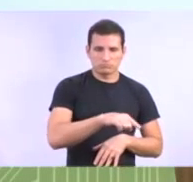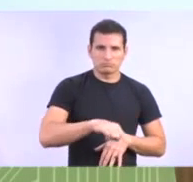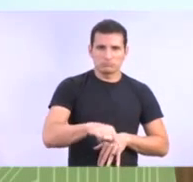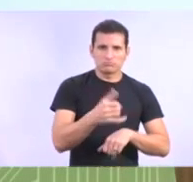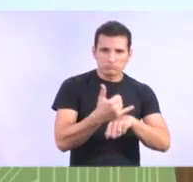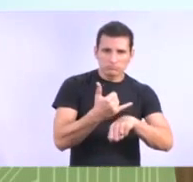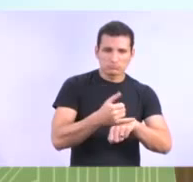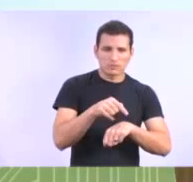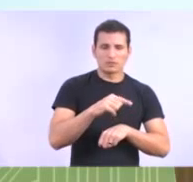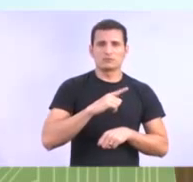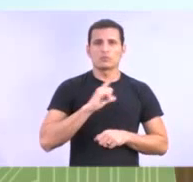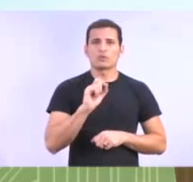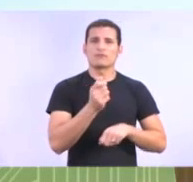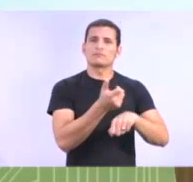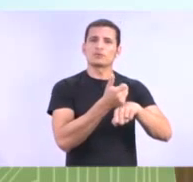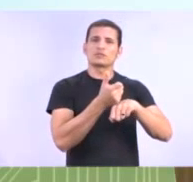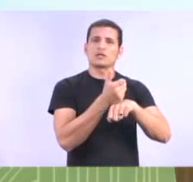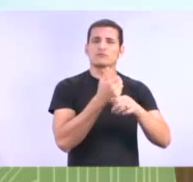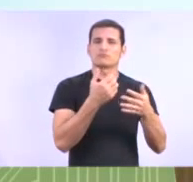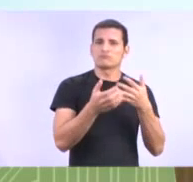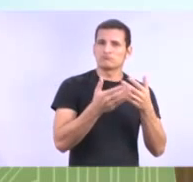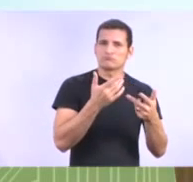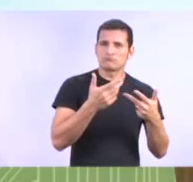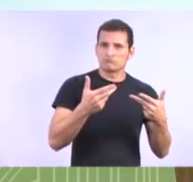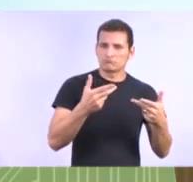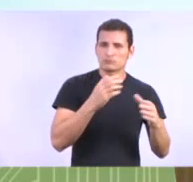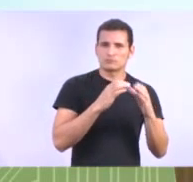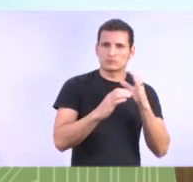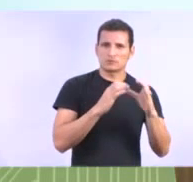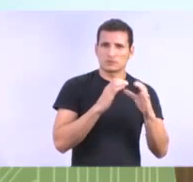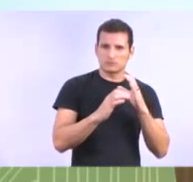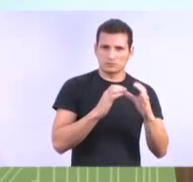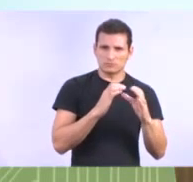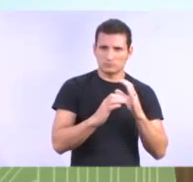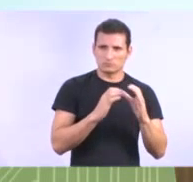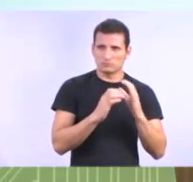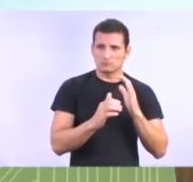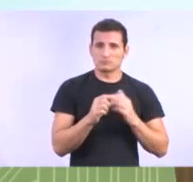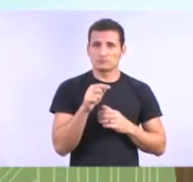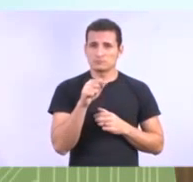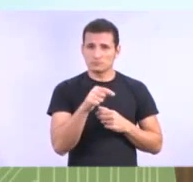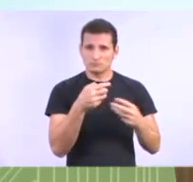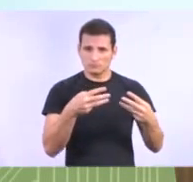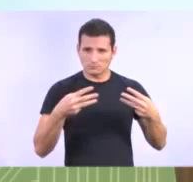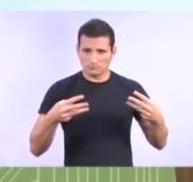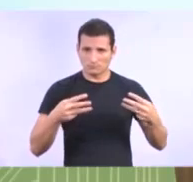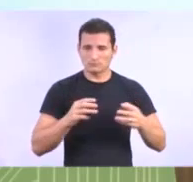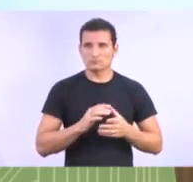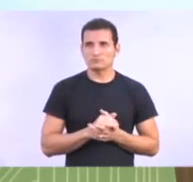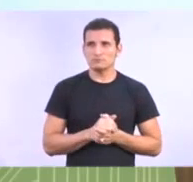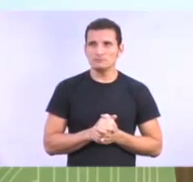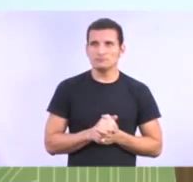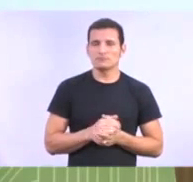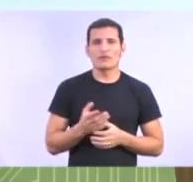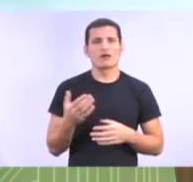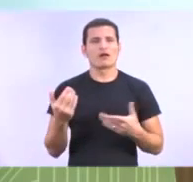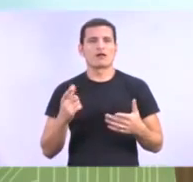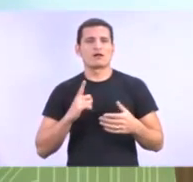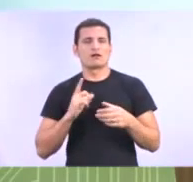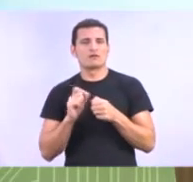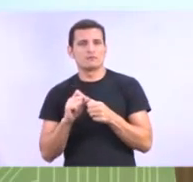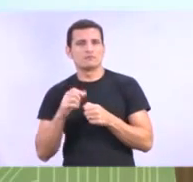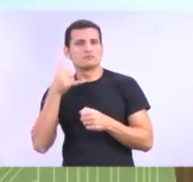tinham prioridade sobre toda e qualquer comunicação naquela rede. Ah, mas eu estou fazendo uma